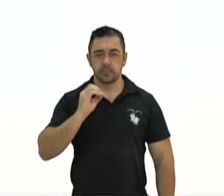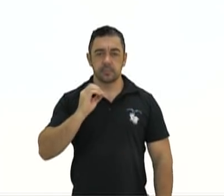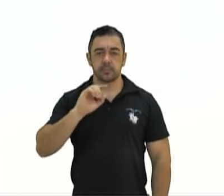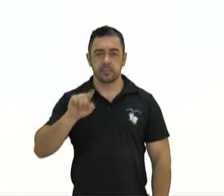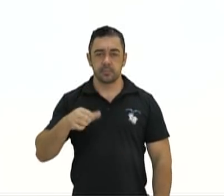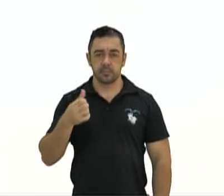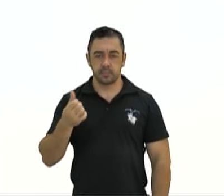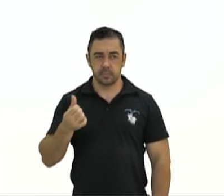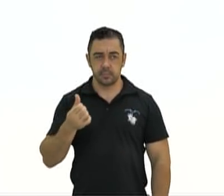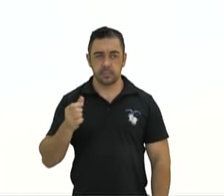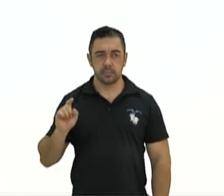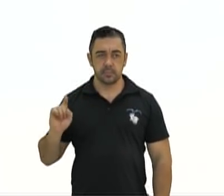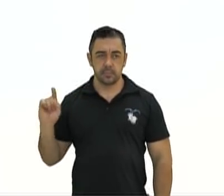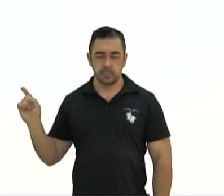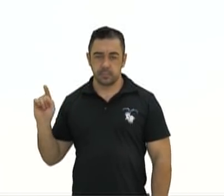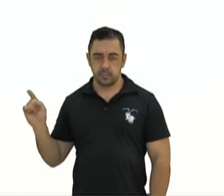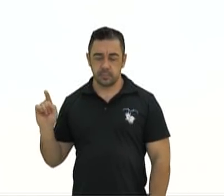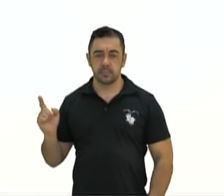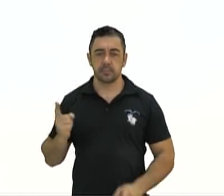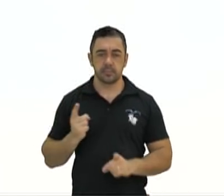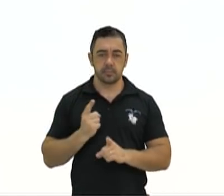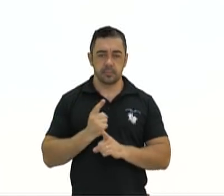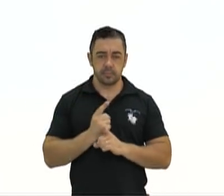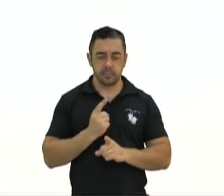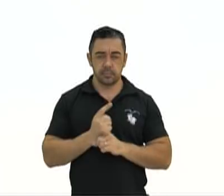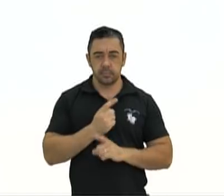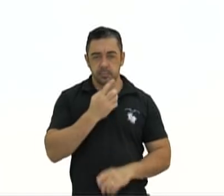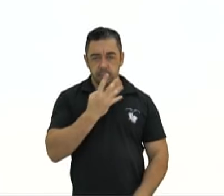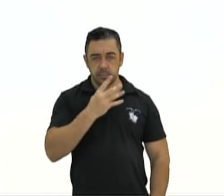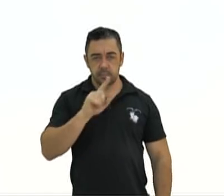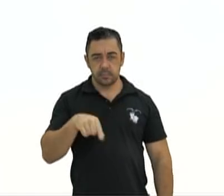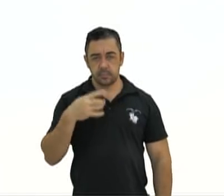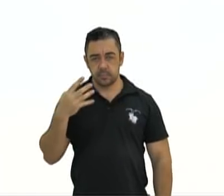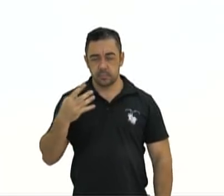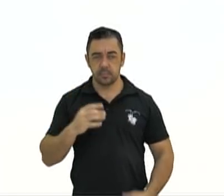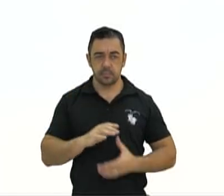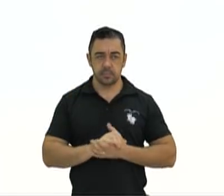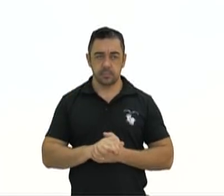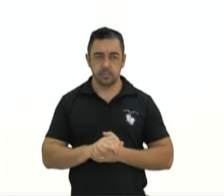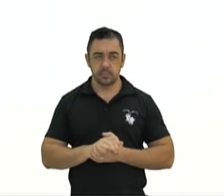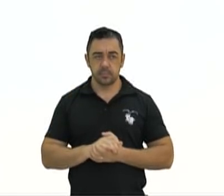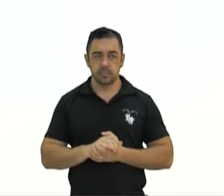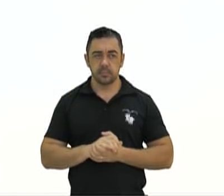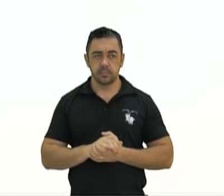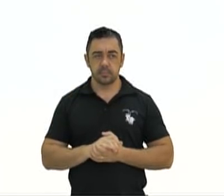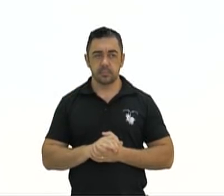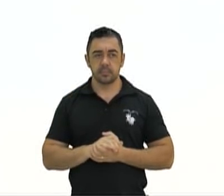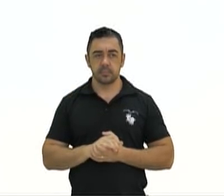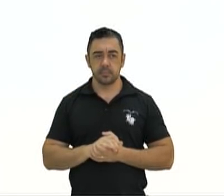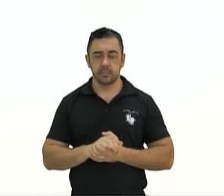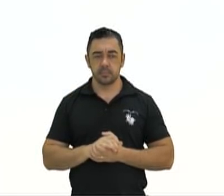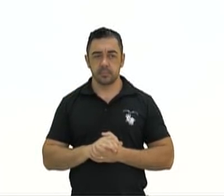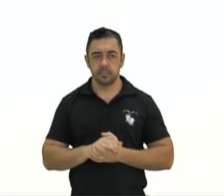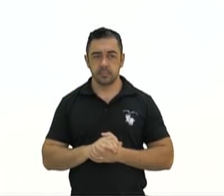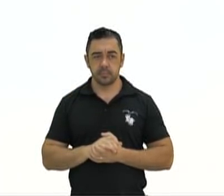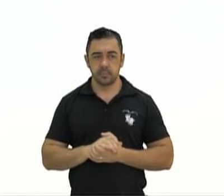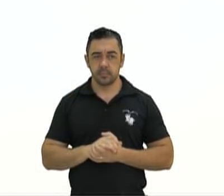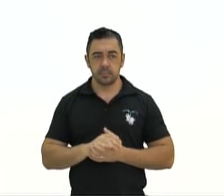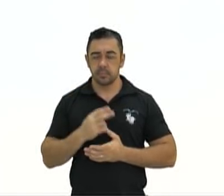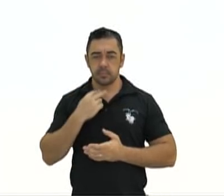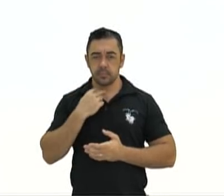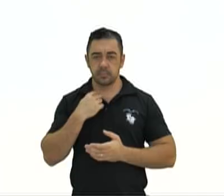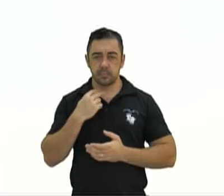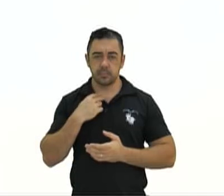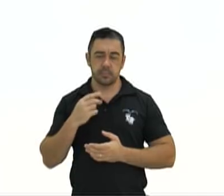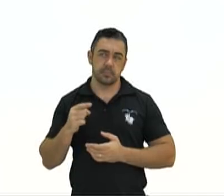esse 0,6, tá? Então, a professora fez a continha, ó, 5 menos 0,6. Só que não dá para tirar